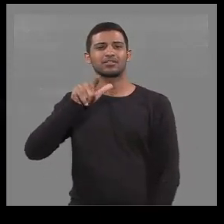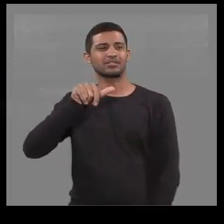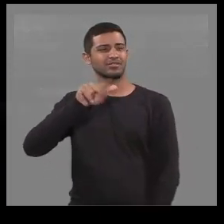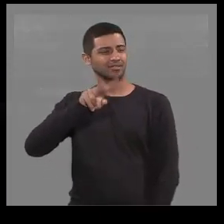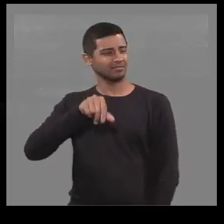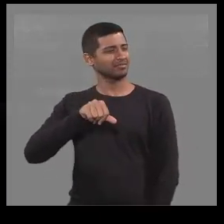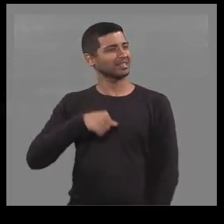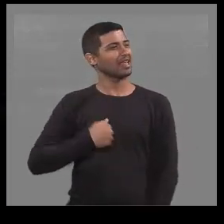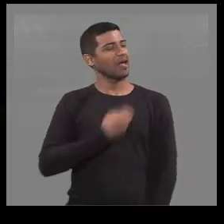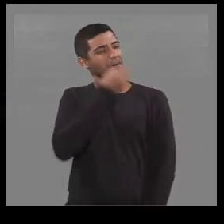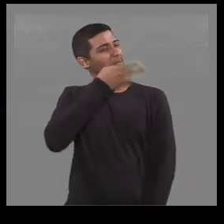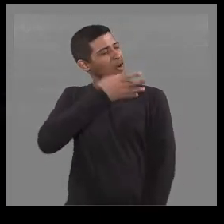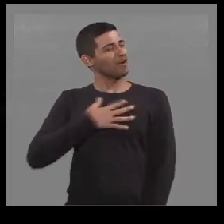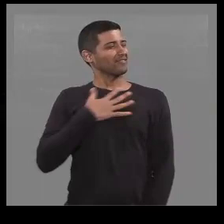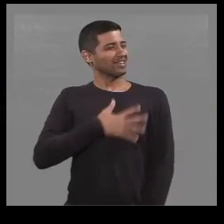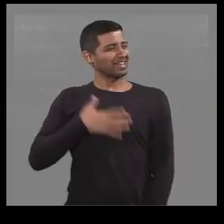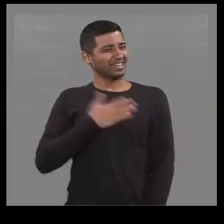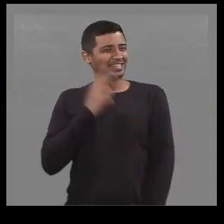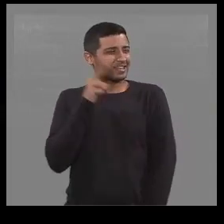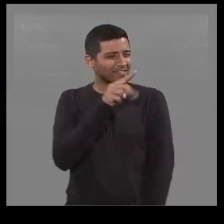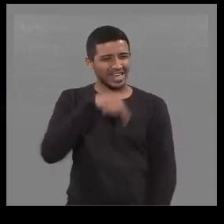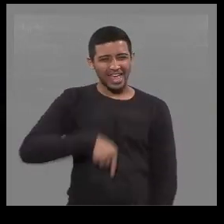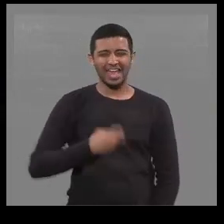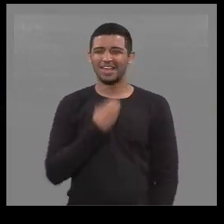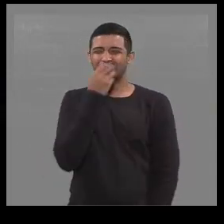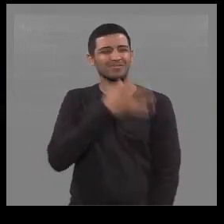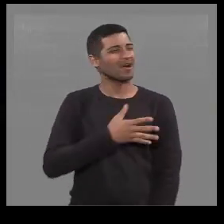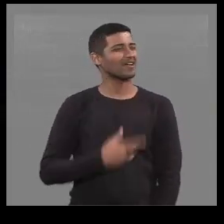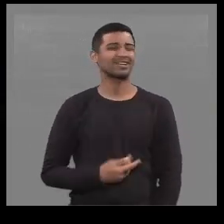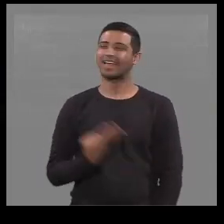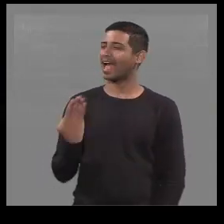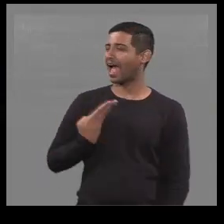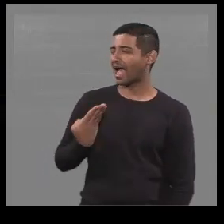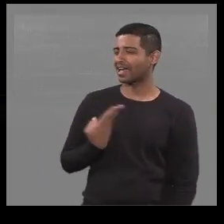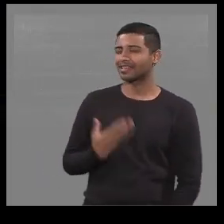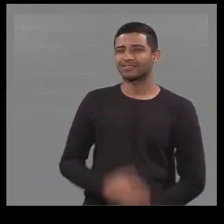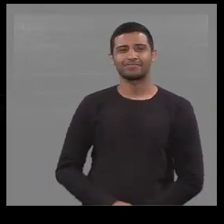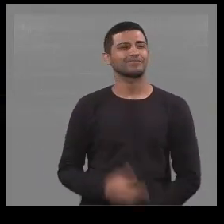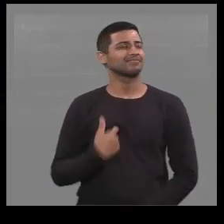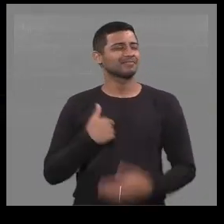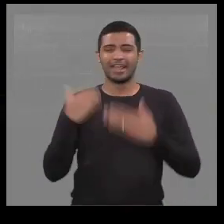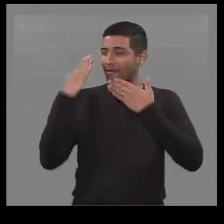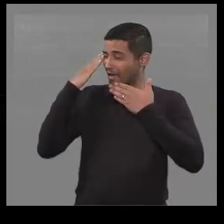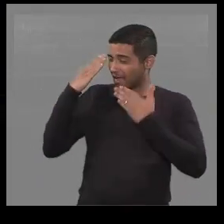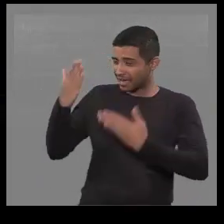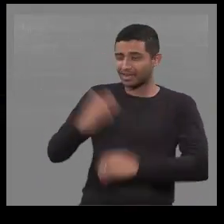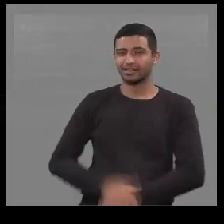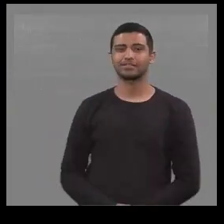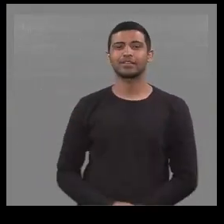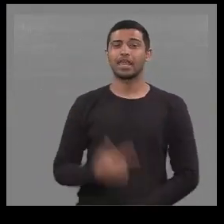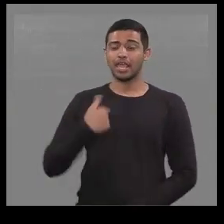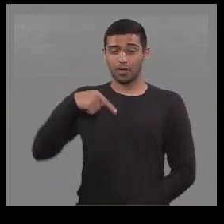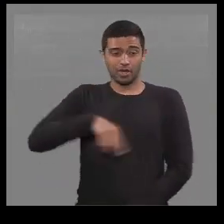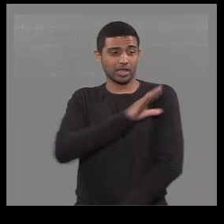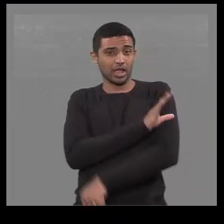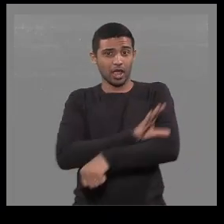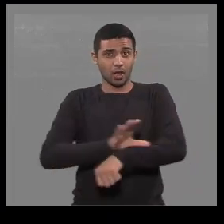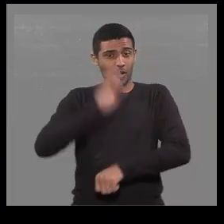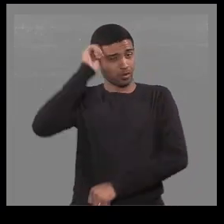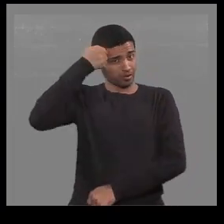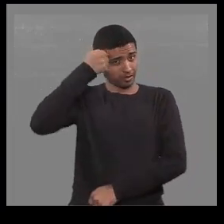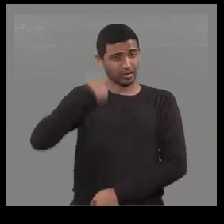Silva. Nina, que prazer te ter aqui, que delícia! Amiga, eu que agradeço estar